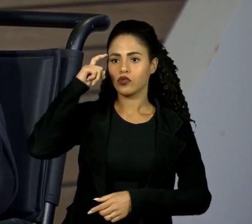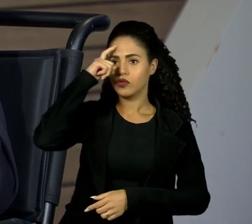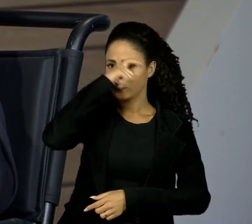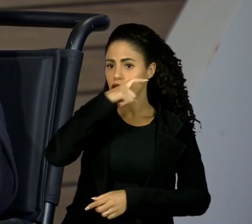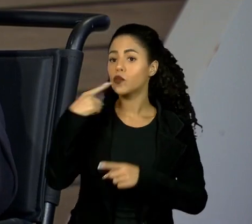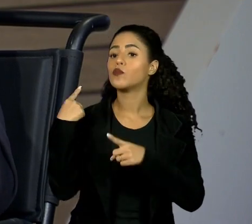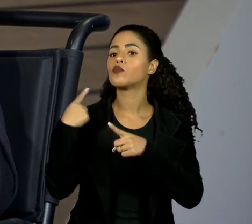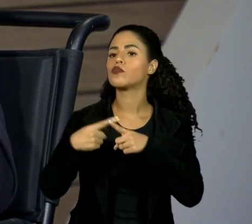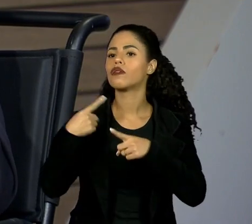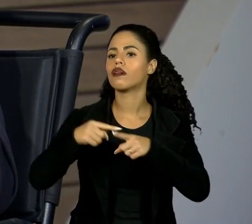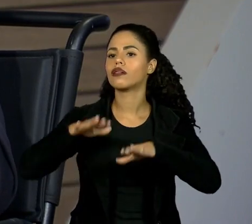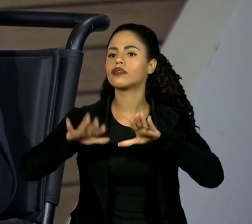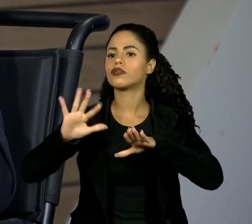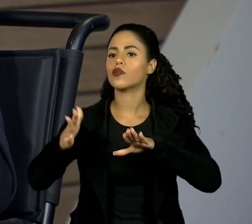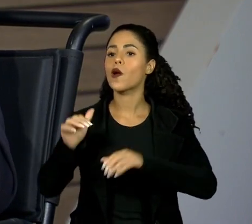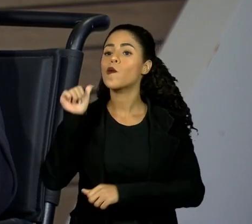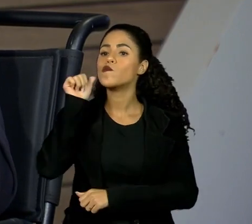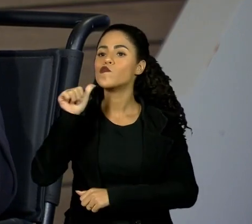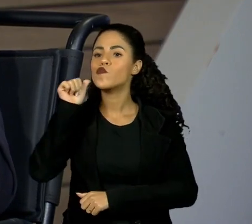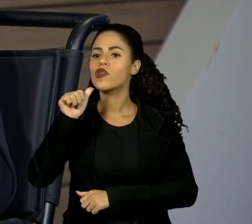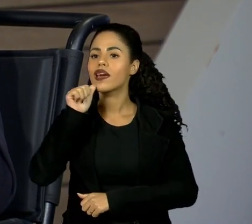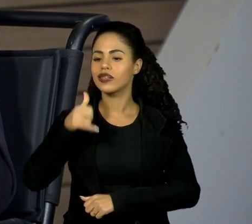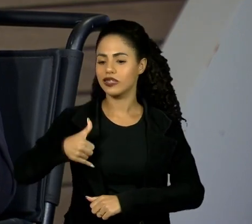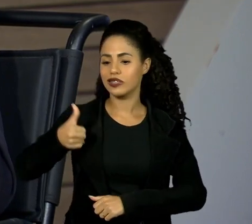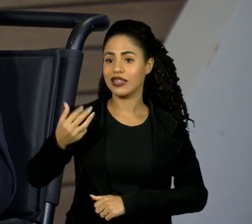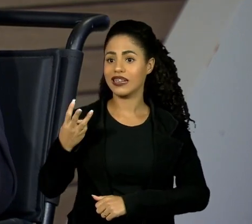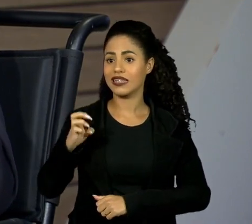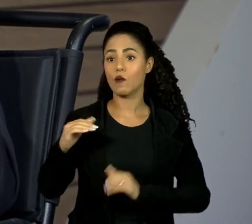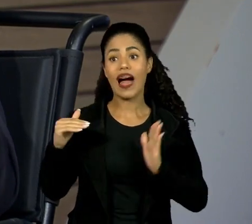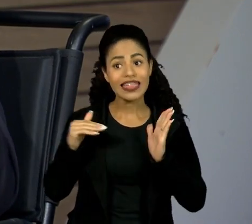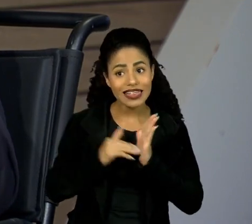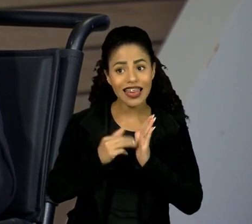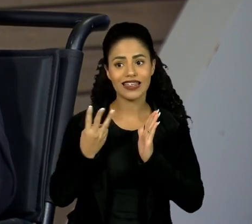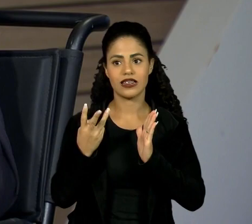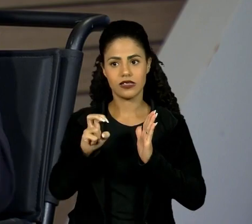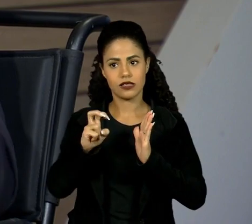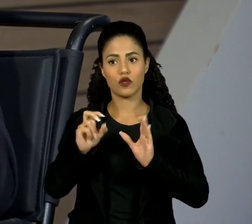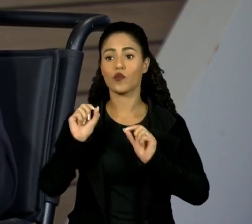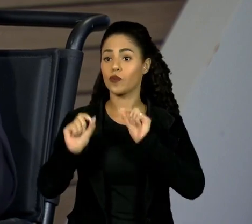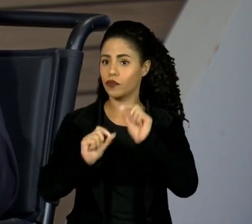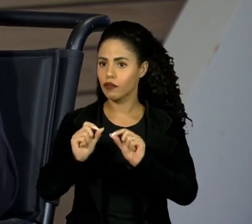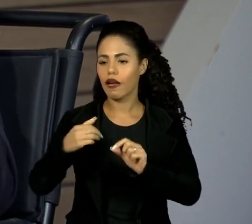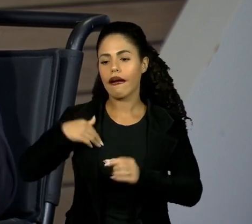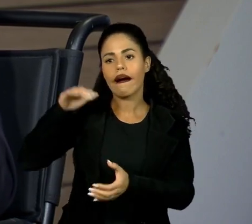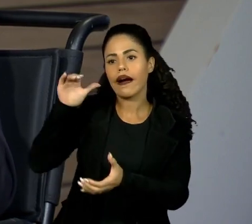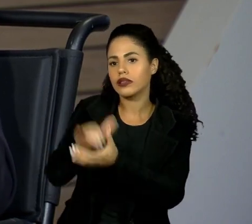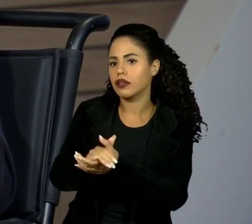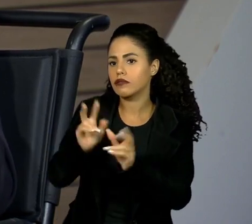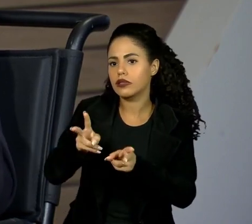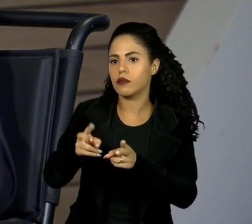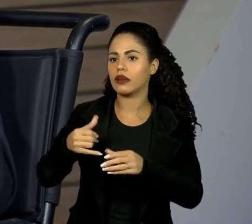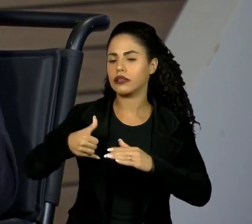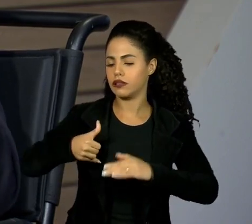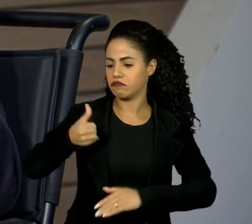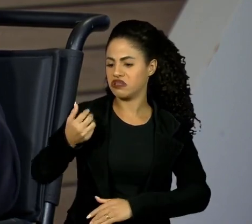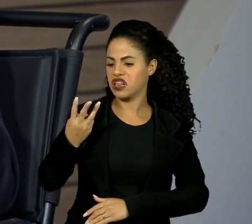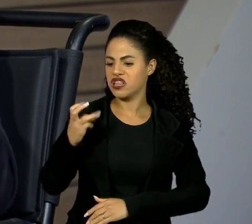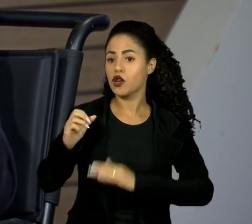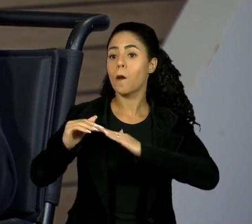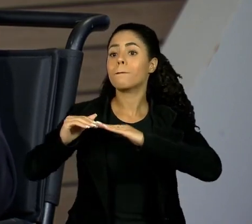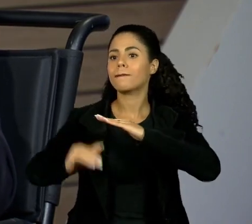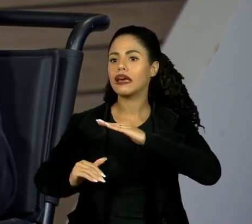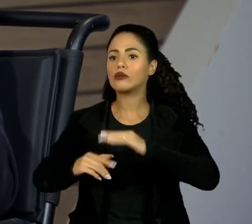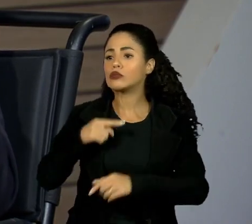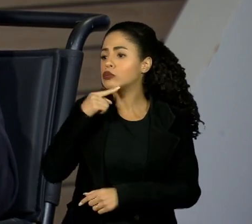porque a gente considera isso para mulheres até 35 anos de idade. Então, para mulheres, casais em que a mulher tem menos de 35, se não